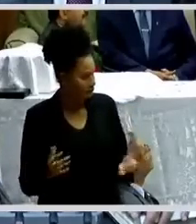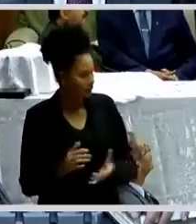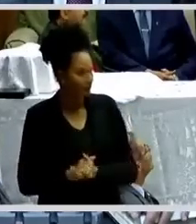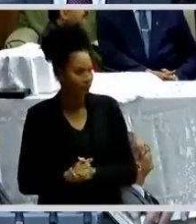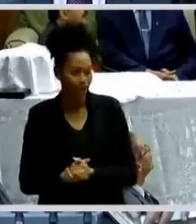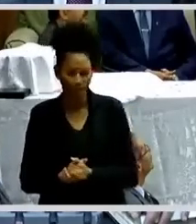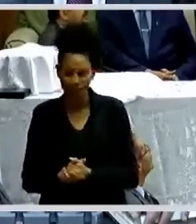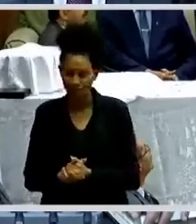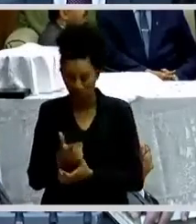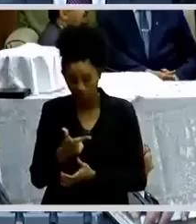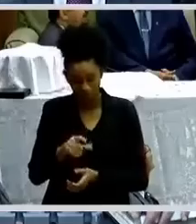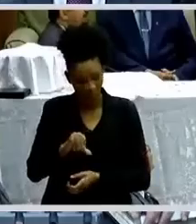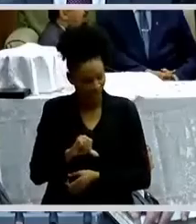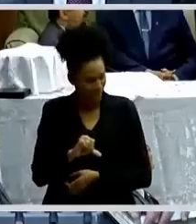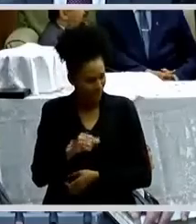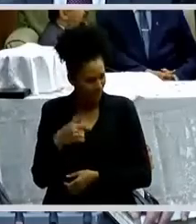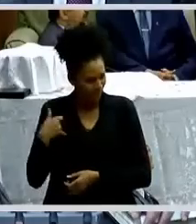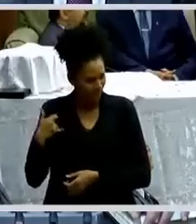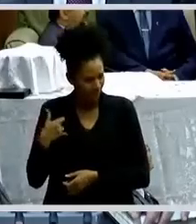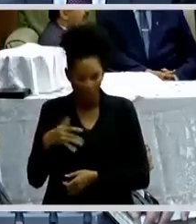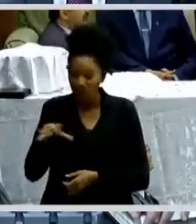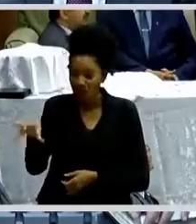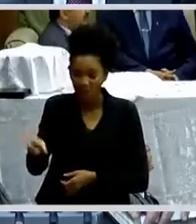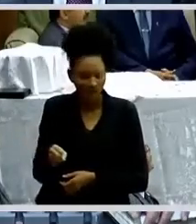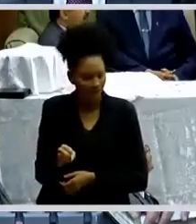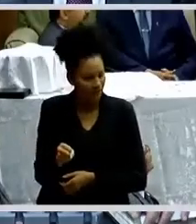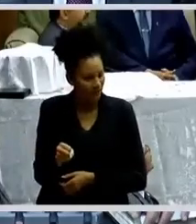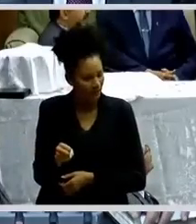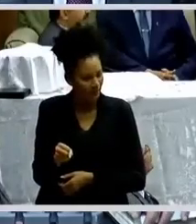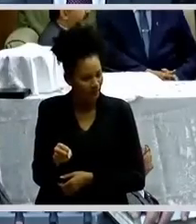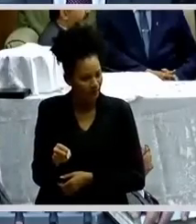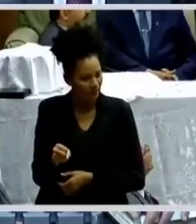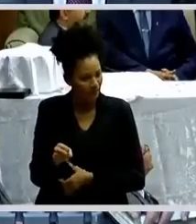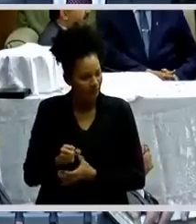Com 29 anos, quem é que vai buscar ele?